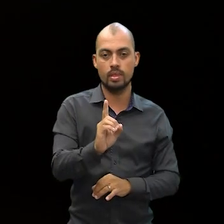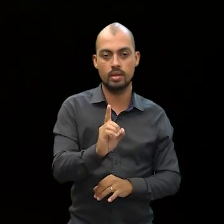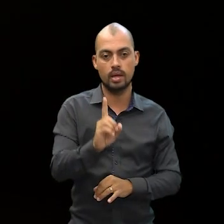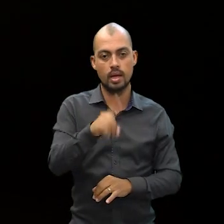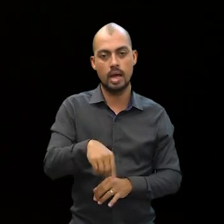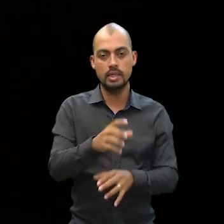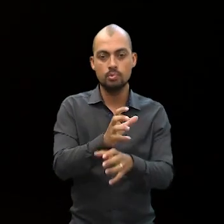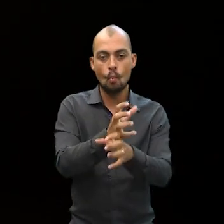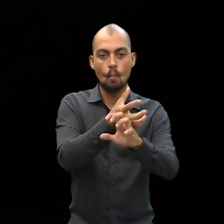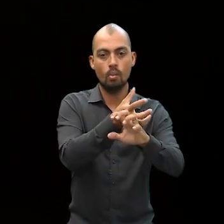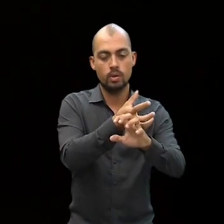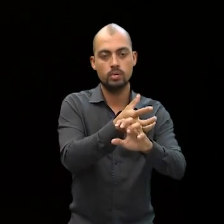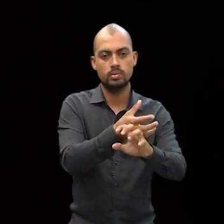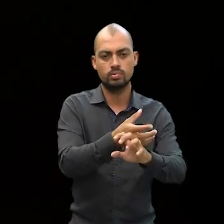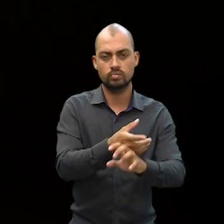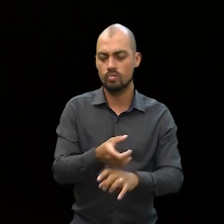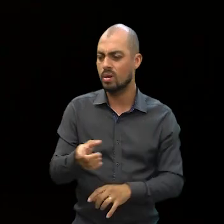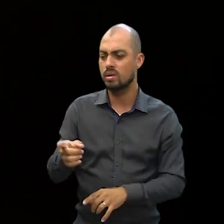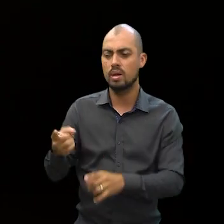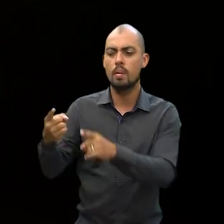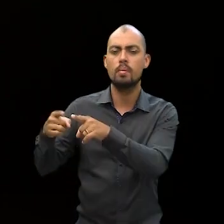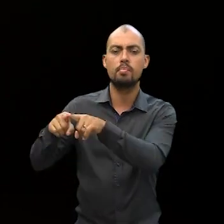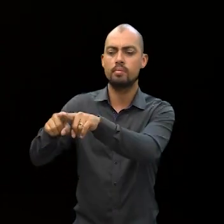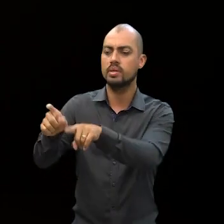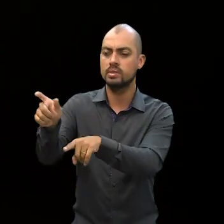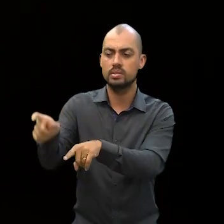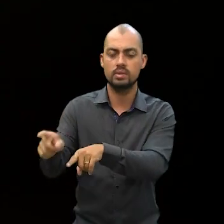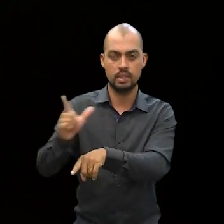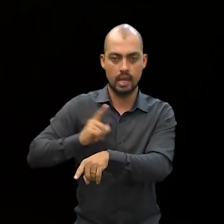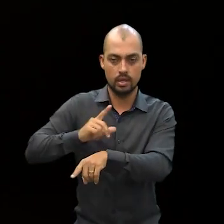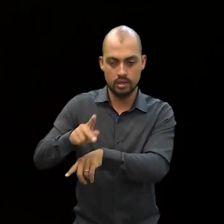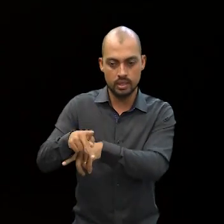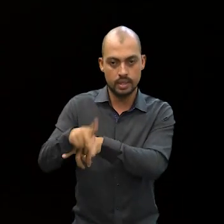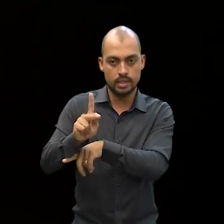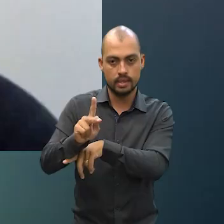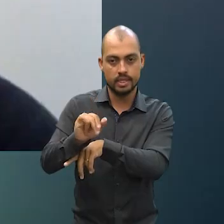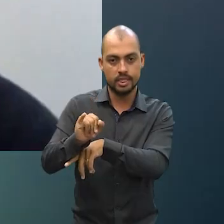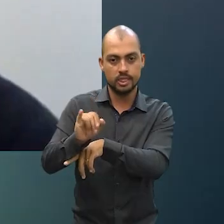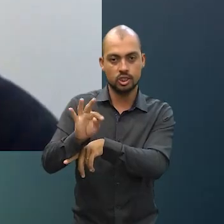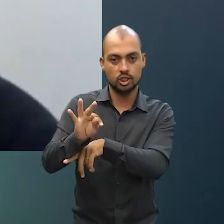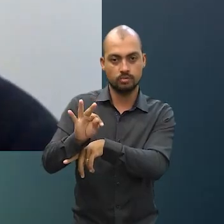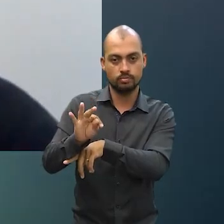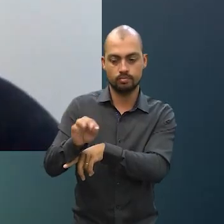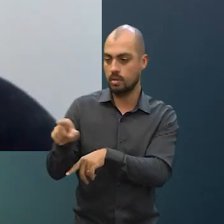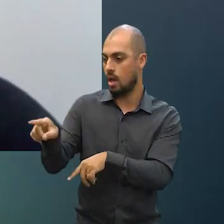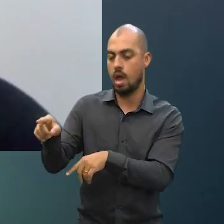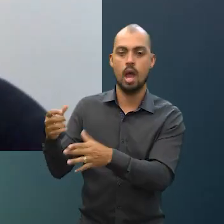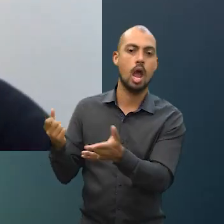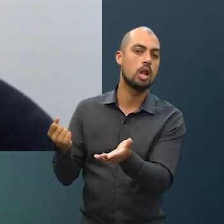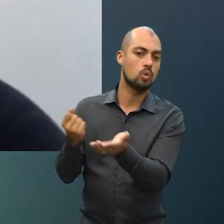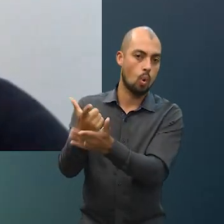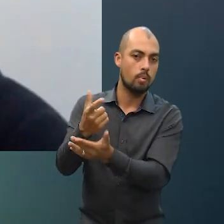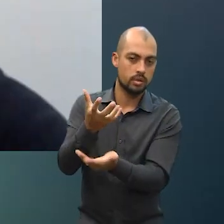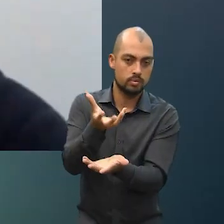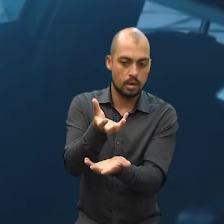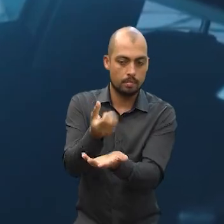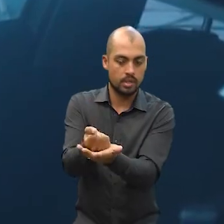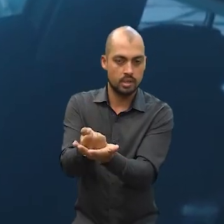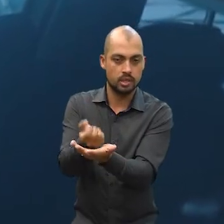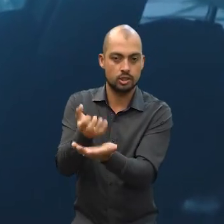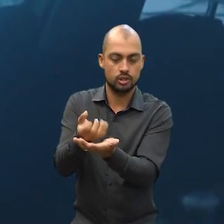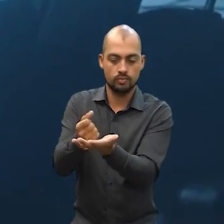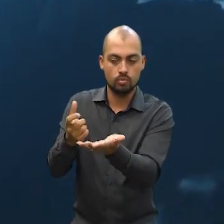Esse parceiro seu recebe um kit para trabalhar, é isso? Ele compra o kit dele pelo próprio aplicativo, ele